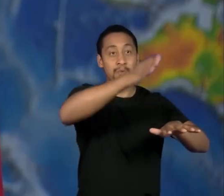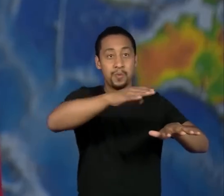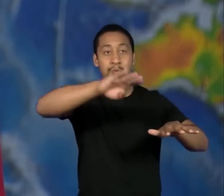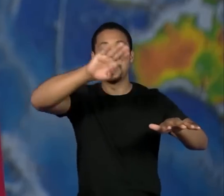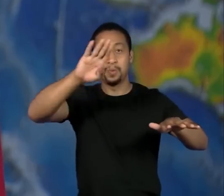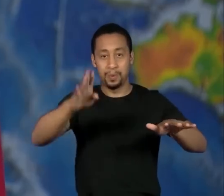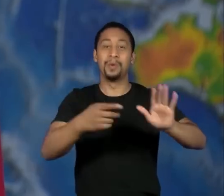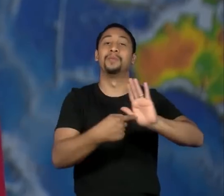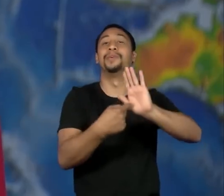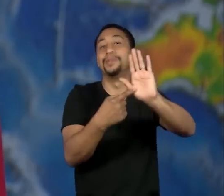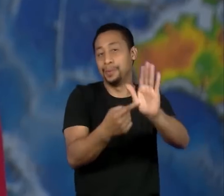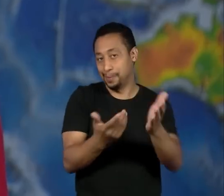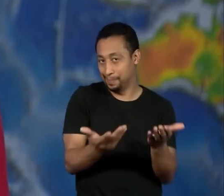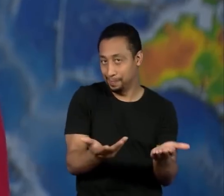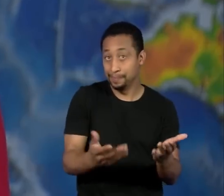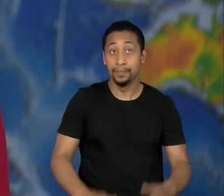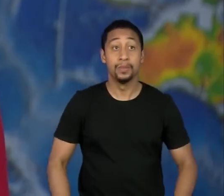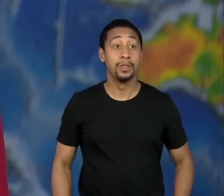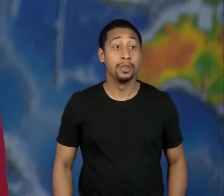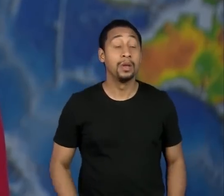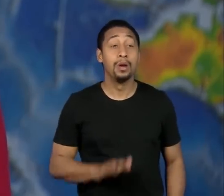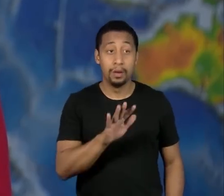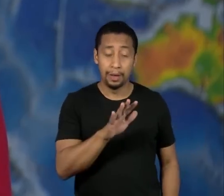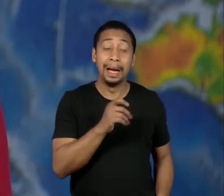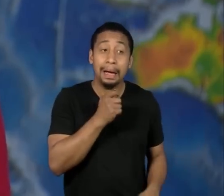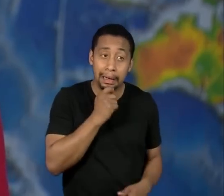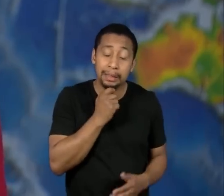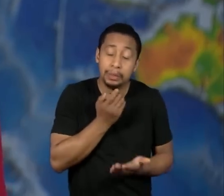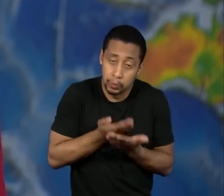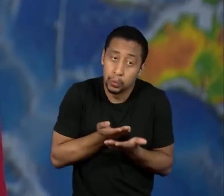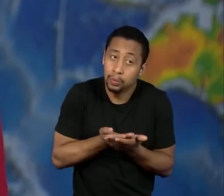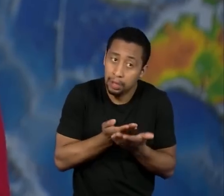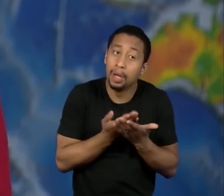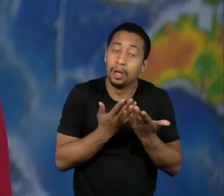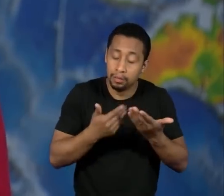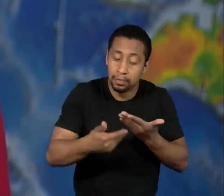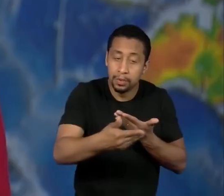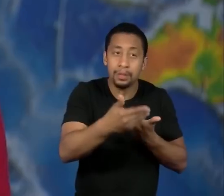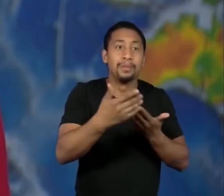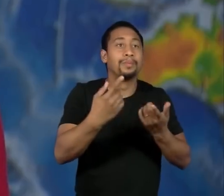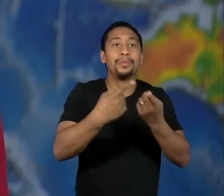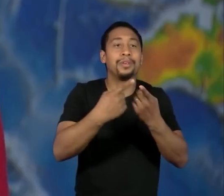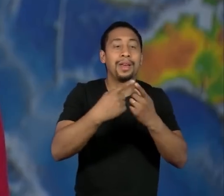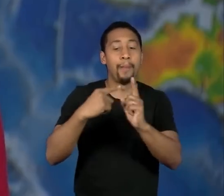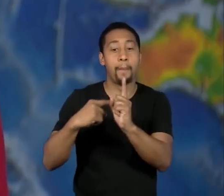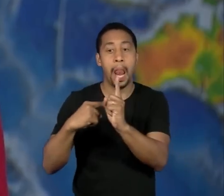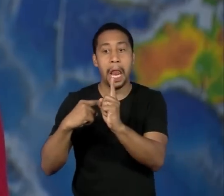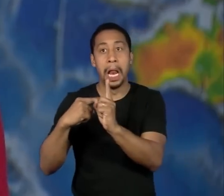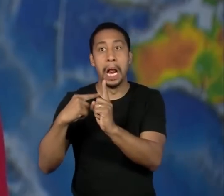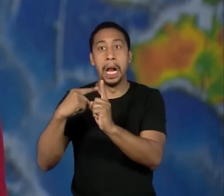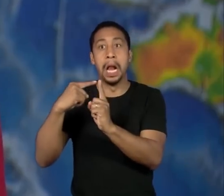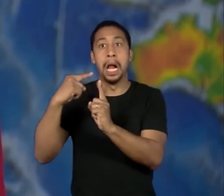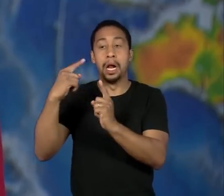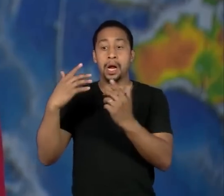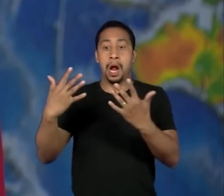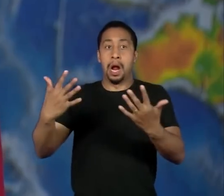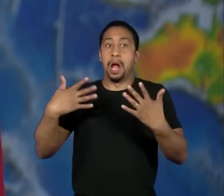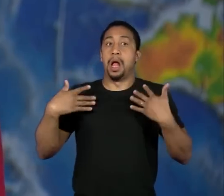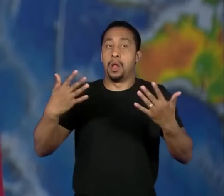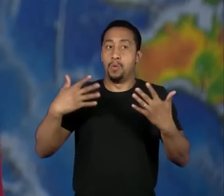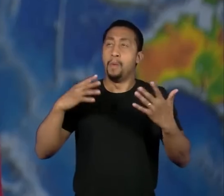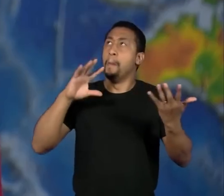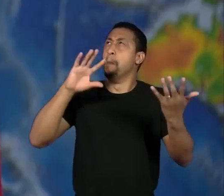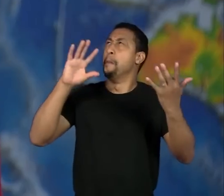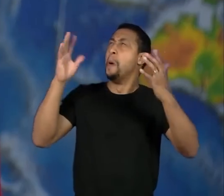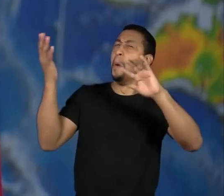Ela está associada, em geral, a processos muito profundos, né, de aumento de temperatura, anomalias térmicas que acontecem